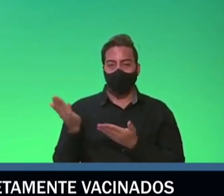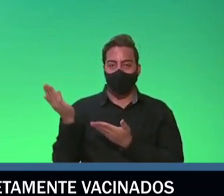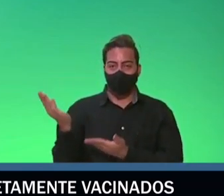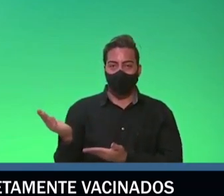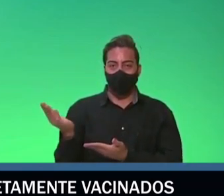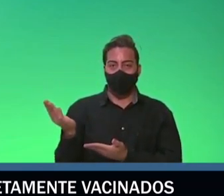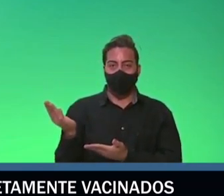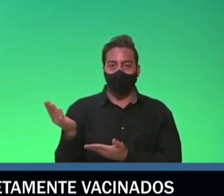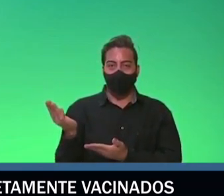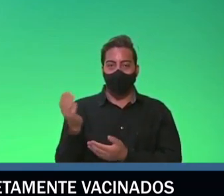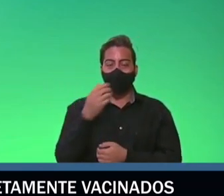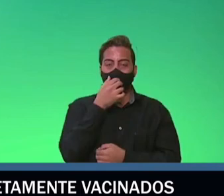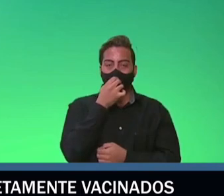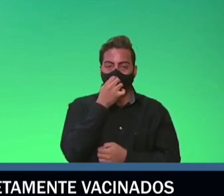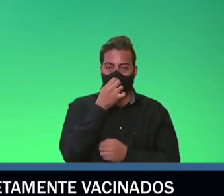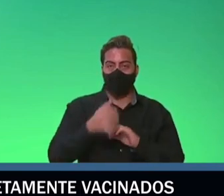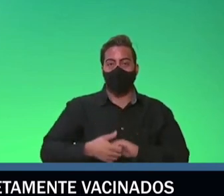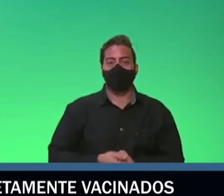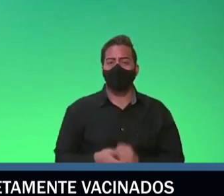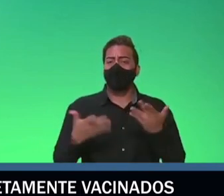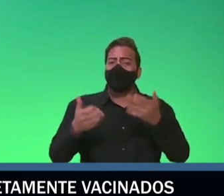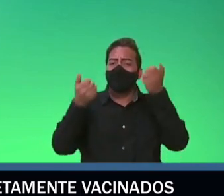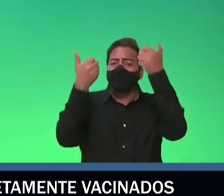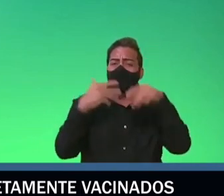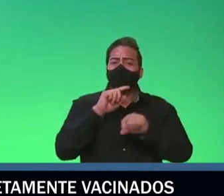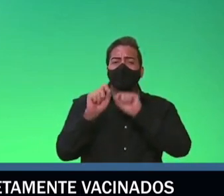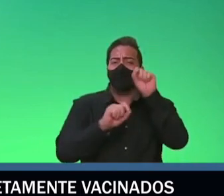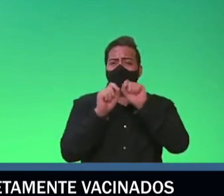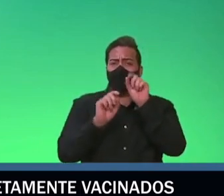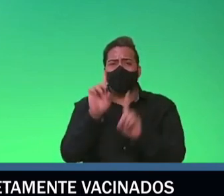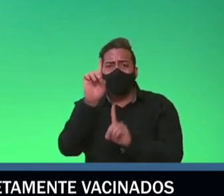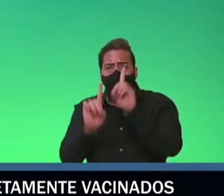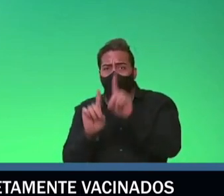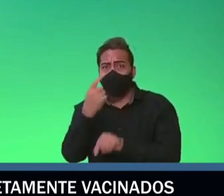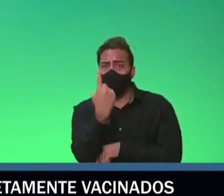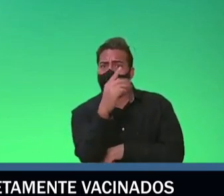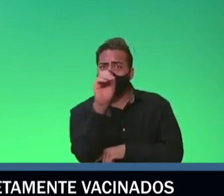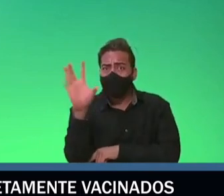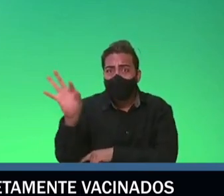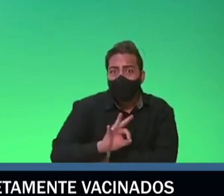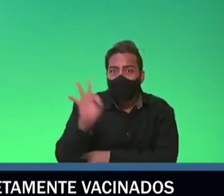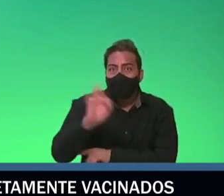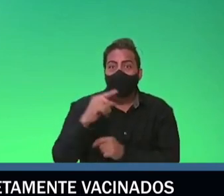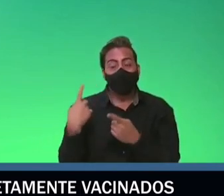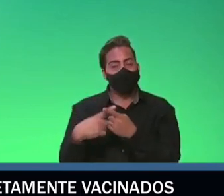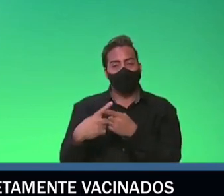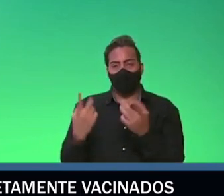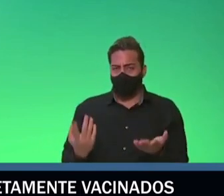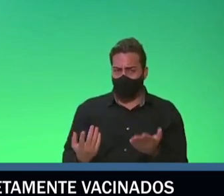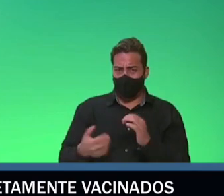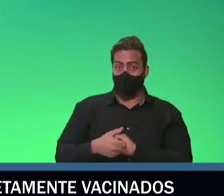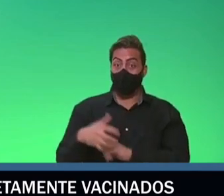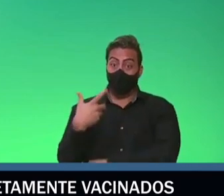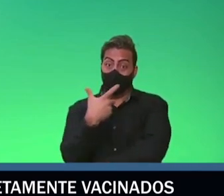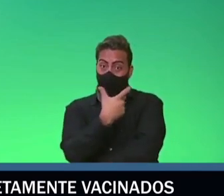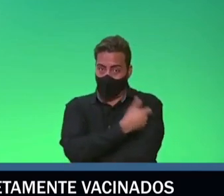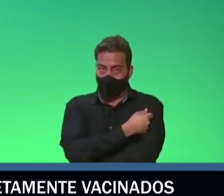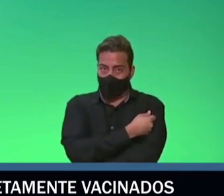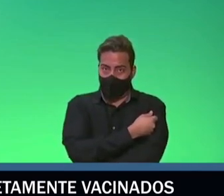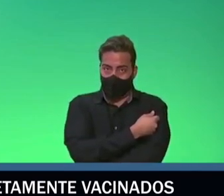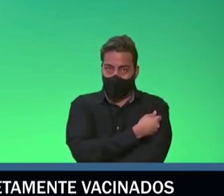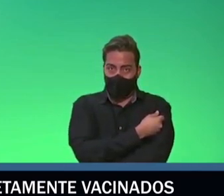105,2 um por cento nós esclarecemos que esse percentual acima de 100 porcento se dá pelo fato daquelas vacinas da